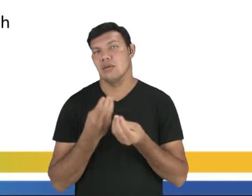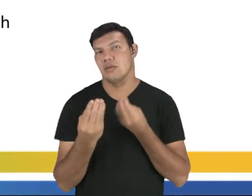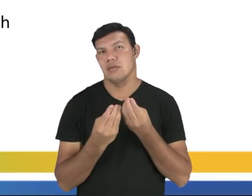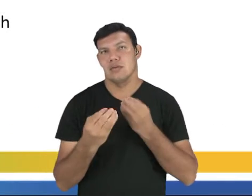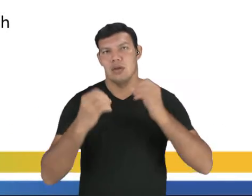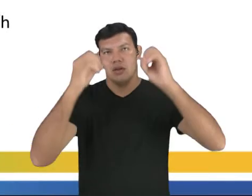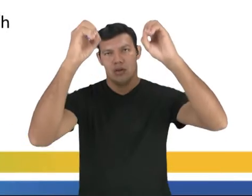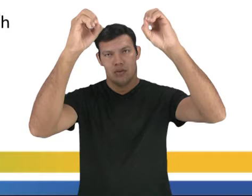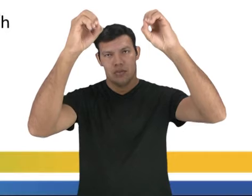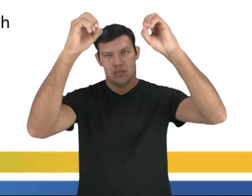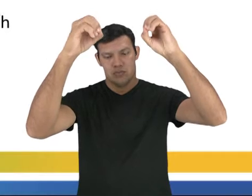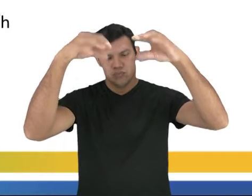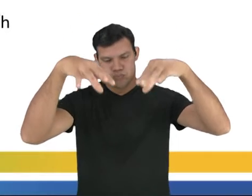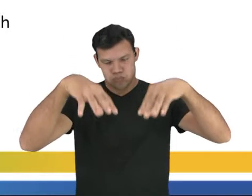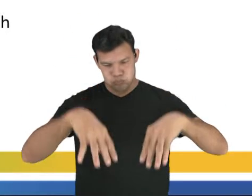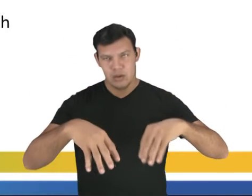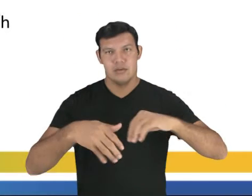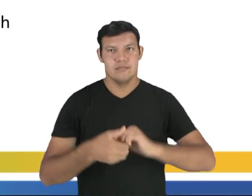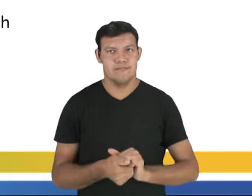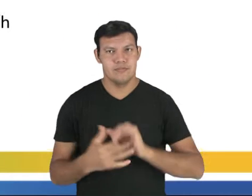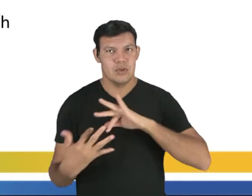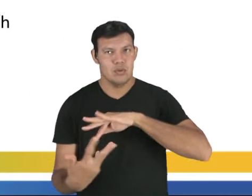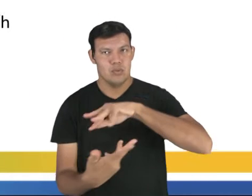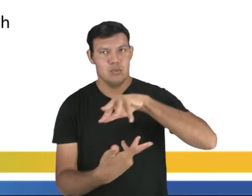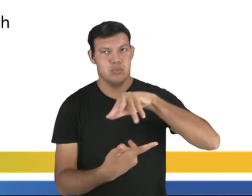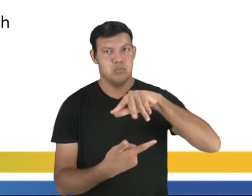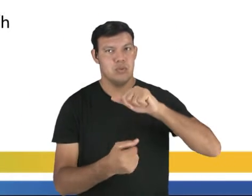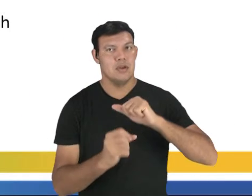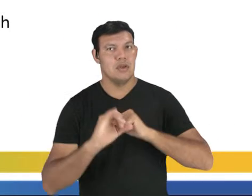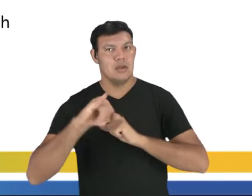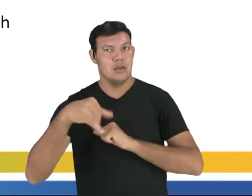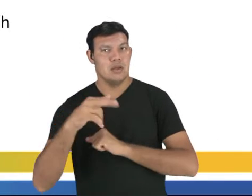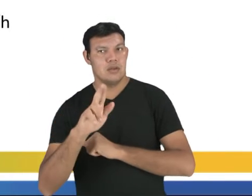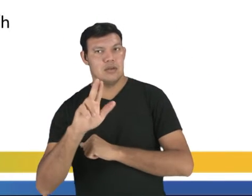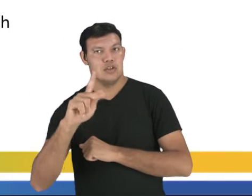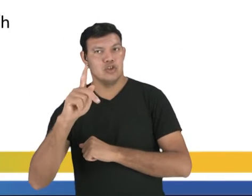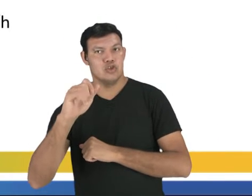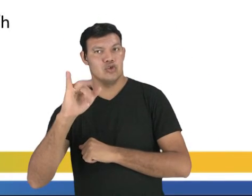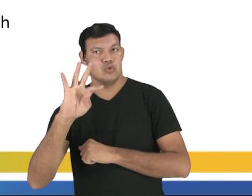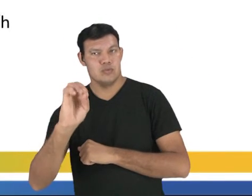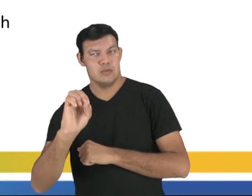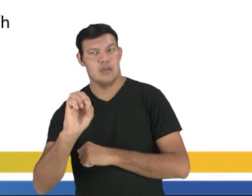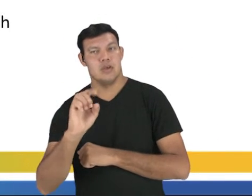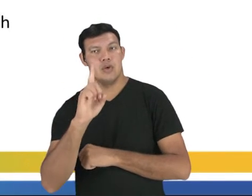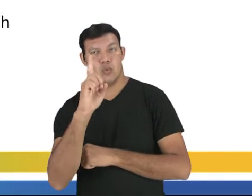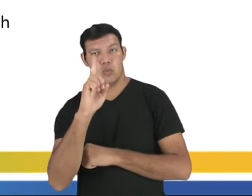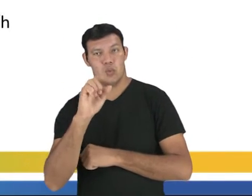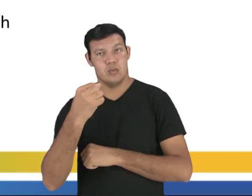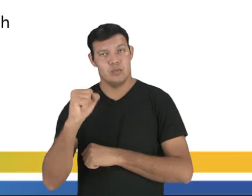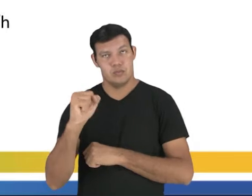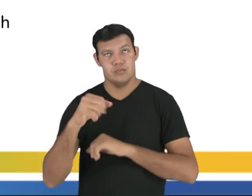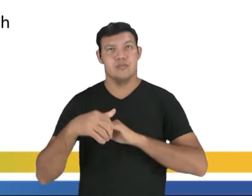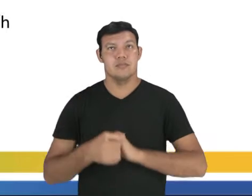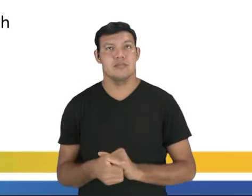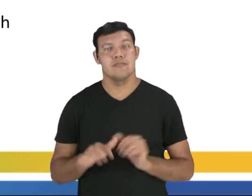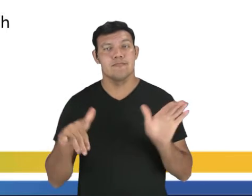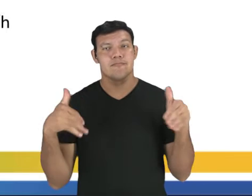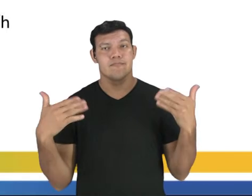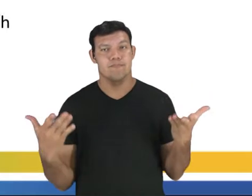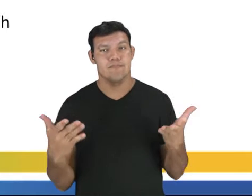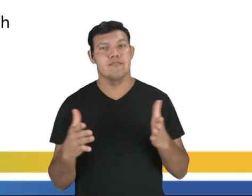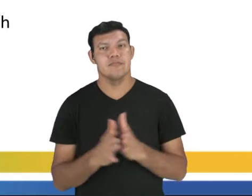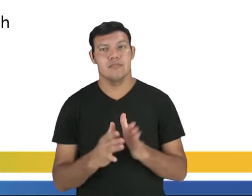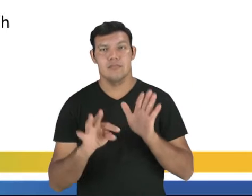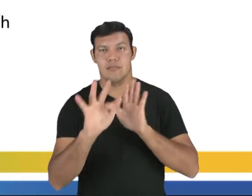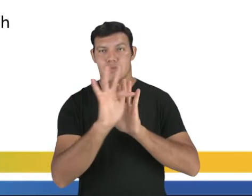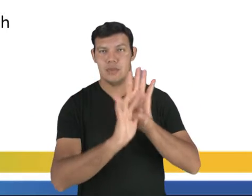queda livre, por exemplo, lá em Júpiter. 90 km por hora já após um segundo. E aí, pessoal, com isso nós extraímos